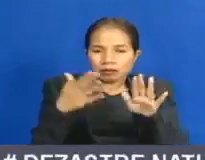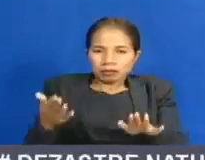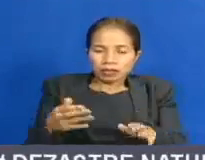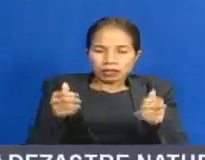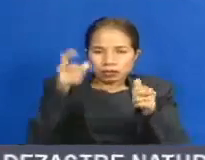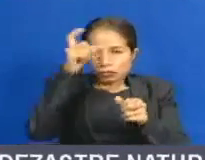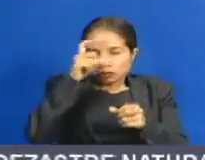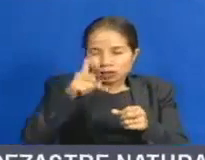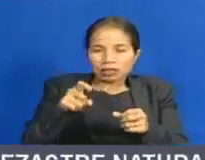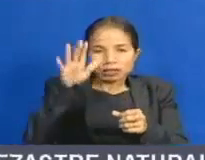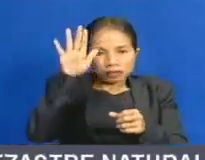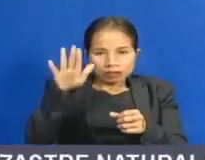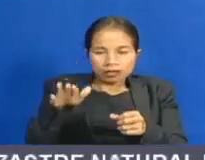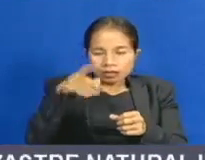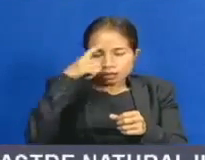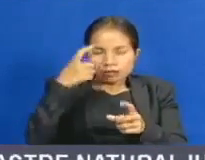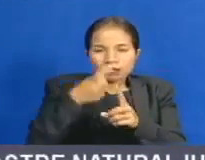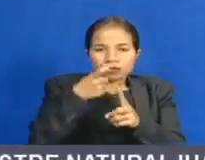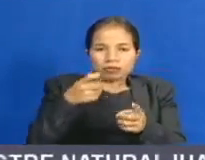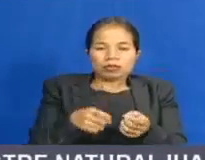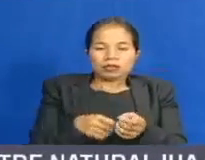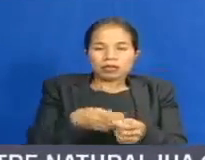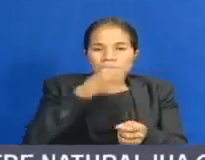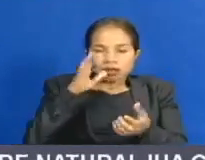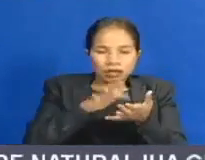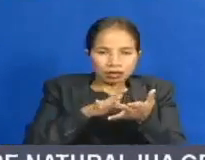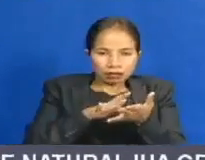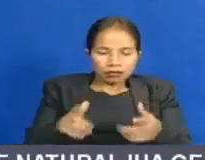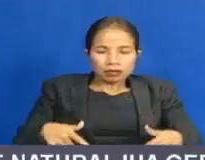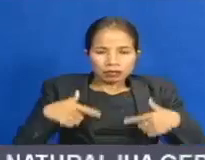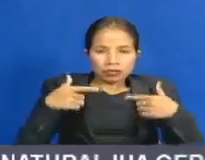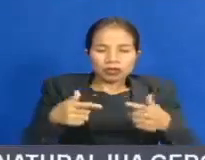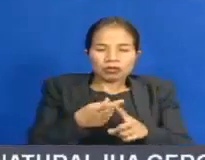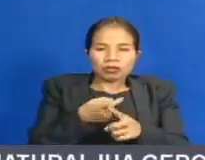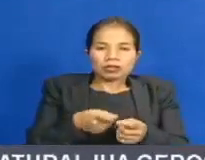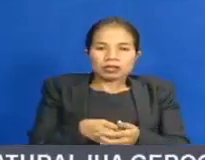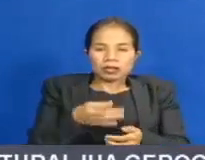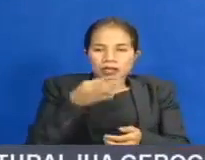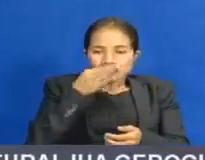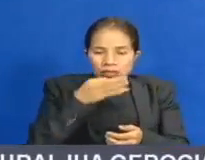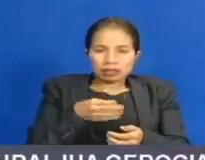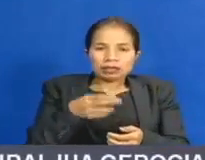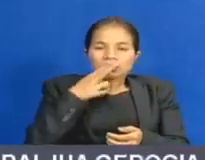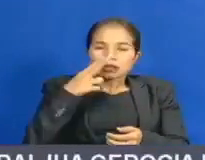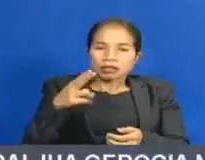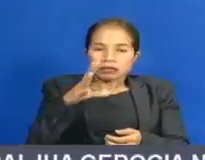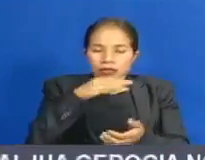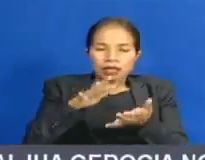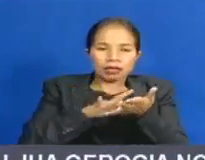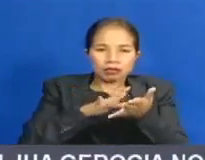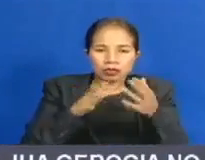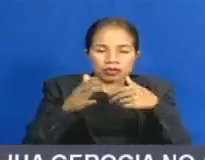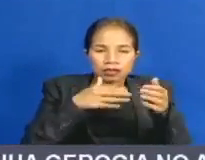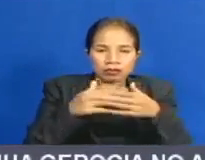hoa idade nebe senatong, tamba causa husi fator hanesa em estilo moris, li husi consumo hang, cigarro, noa imoro carbiro,